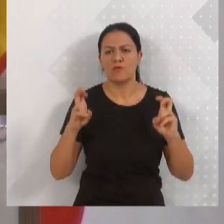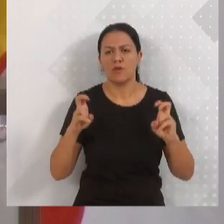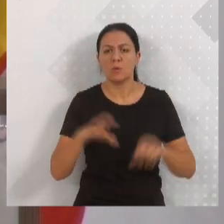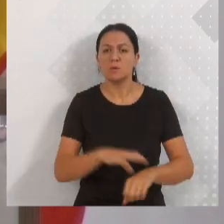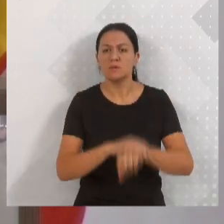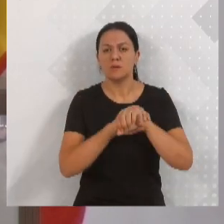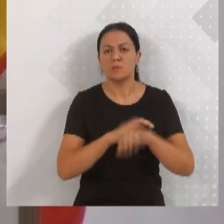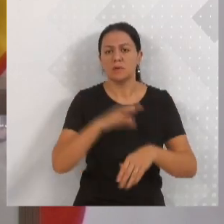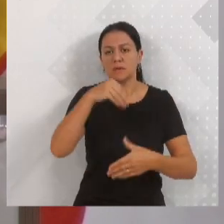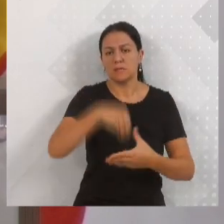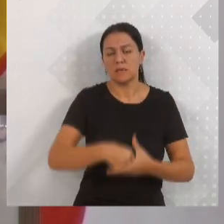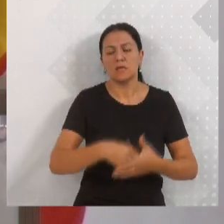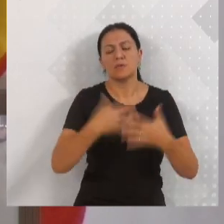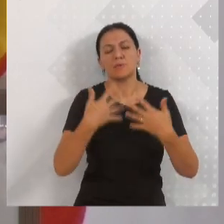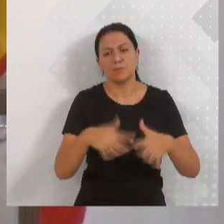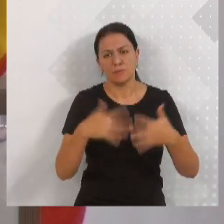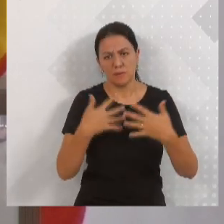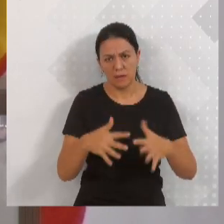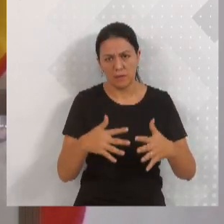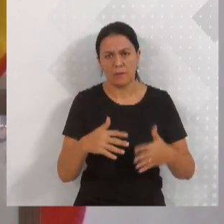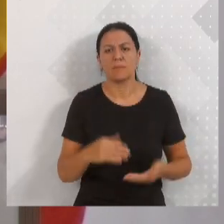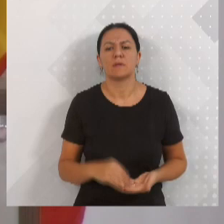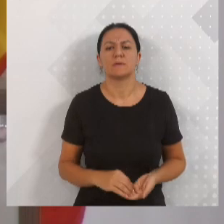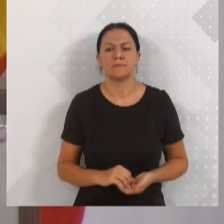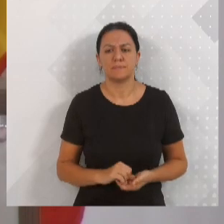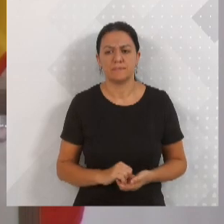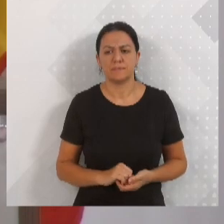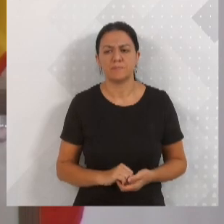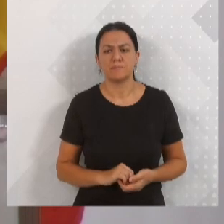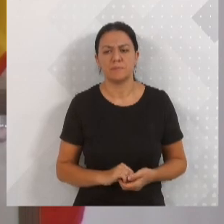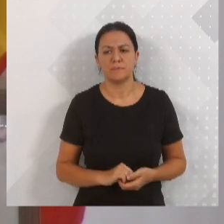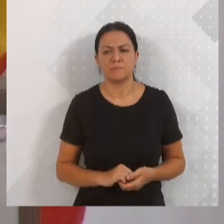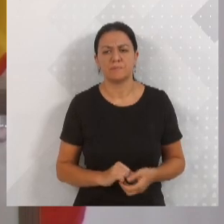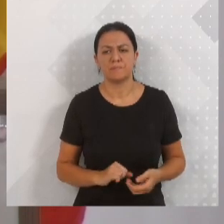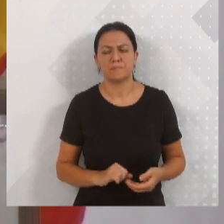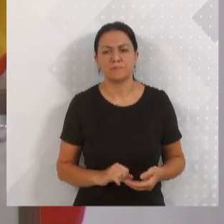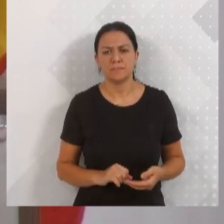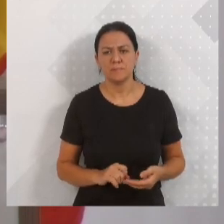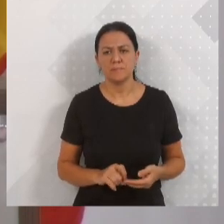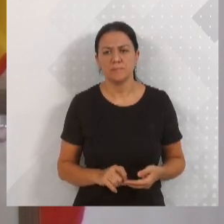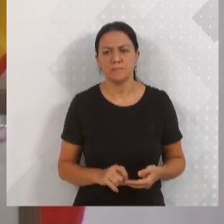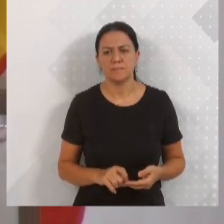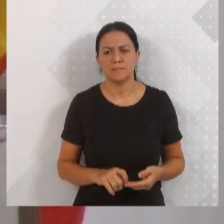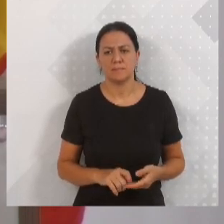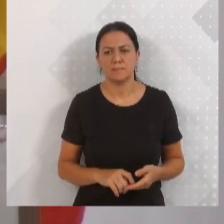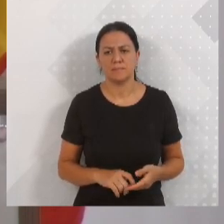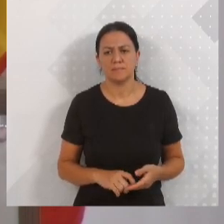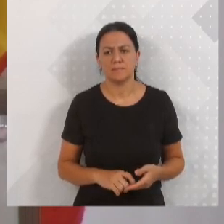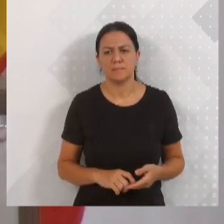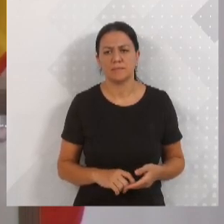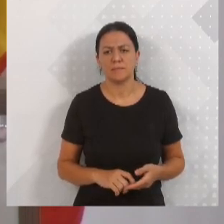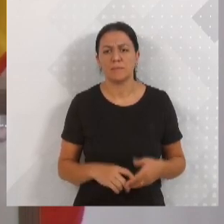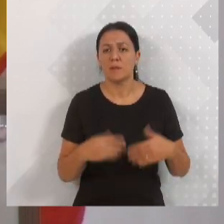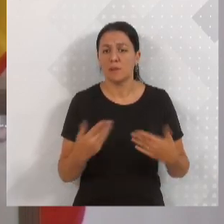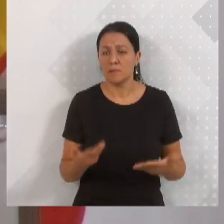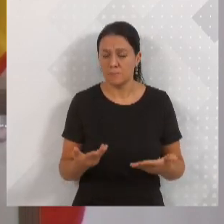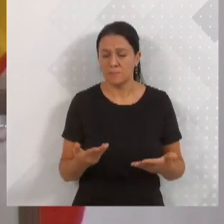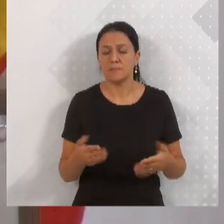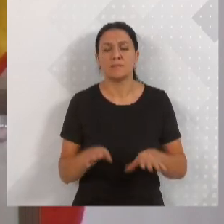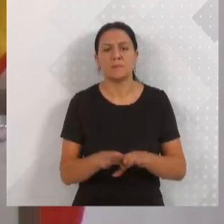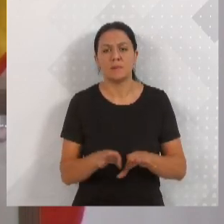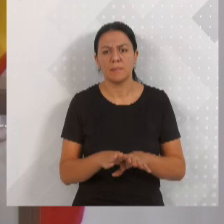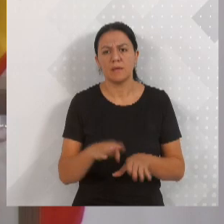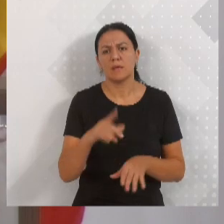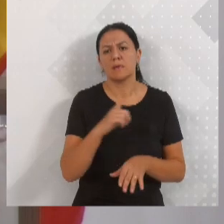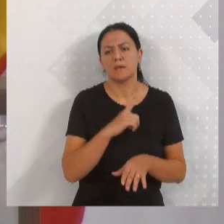preventiva realizada dentro dos nossos eh terminais urbanos para Além disso né Nós